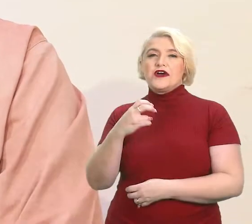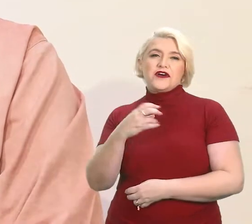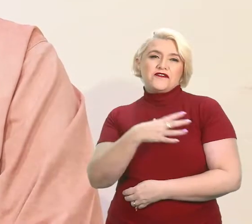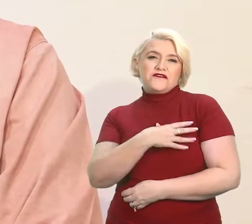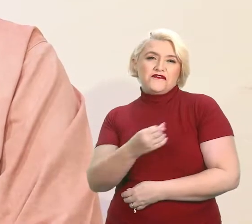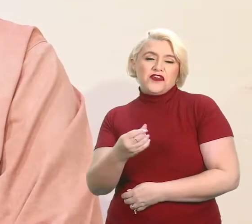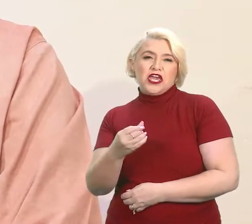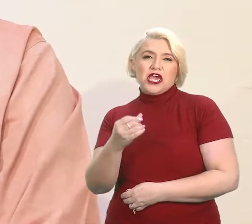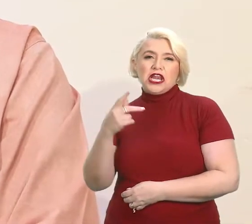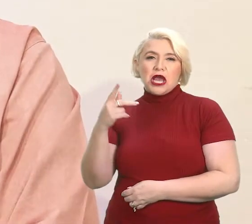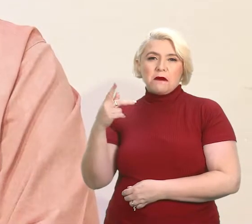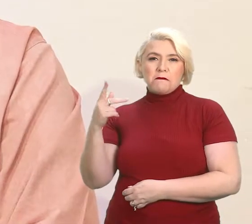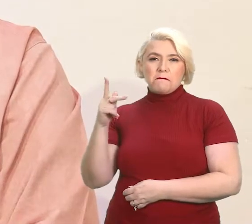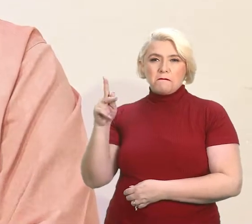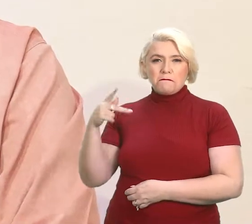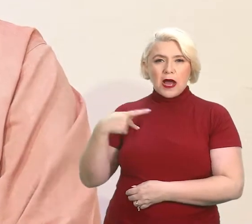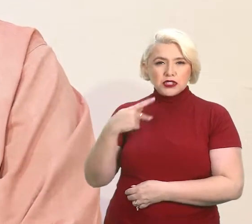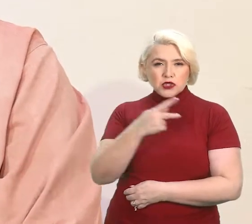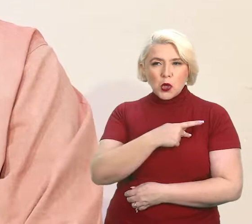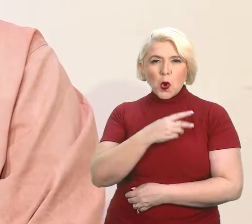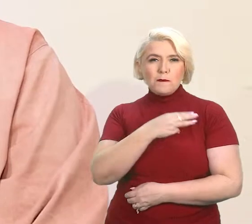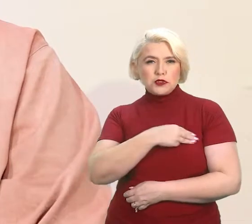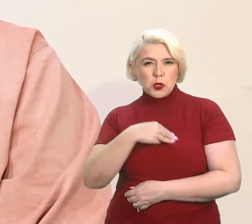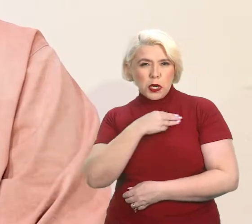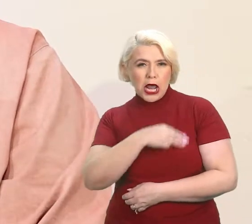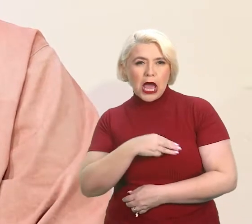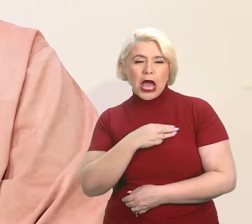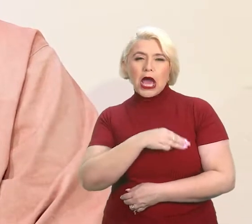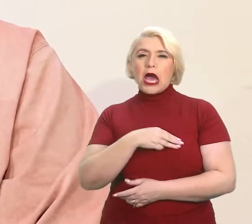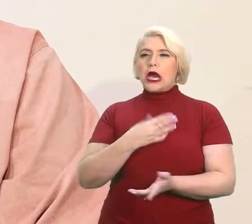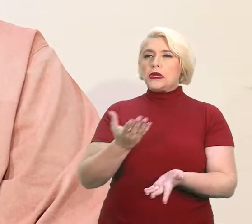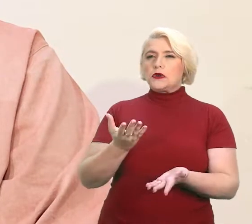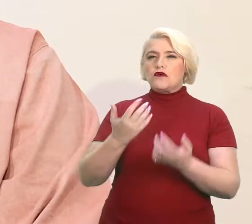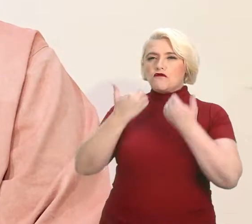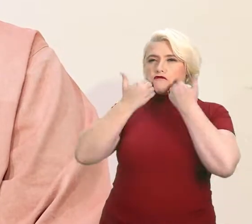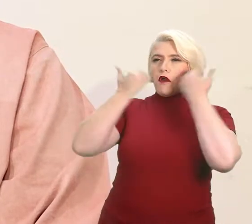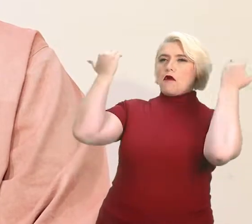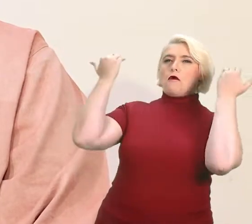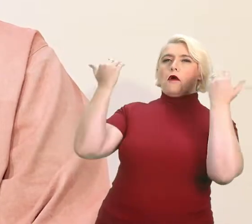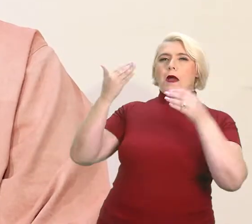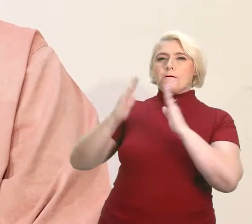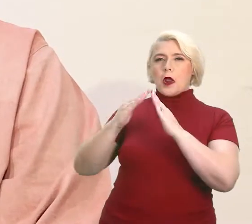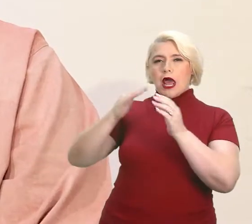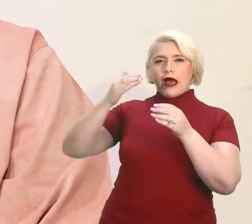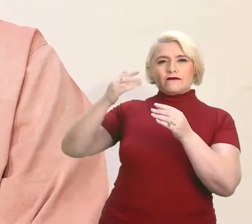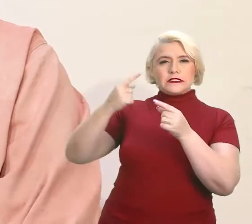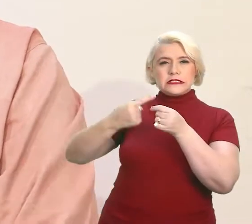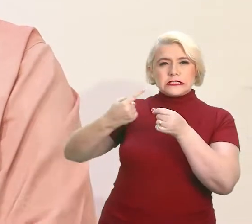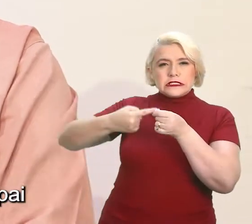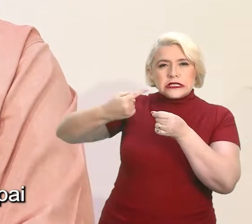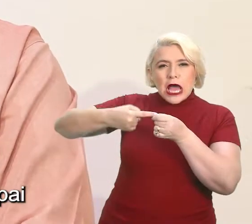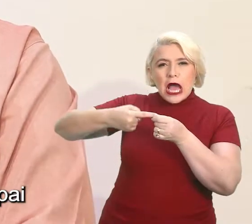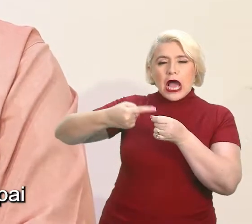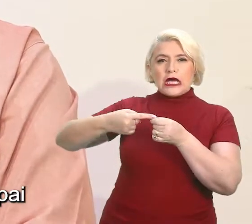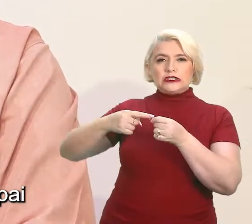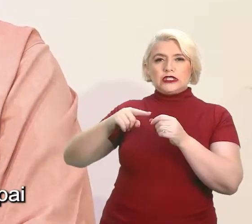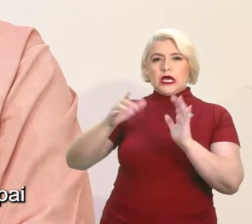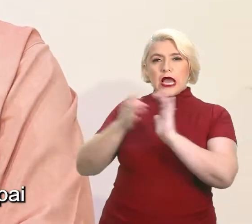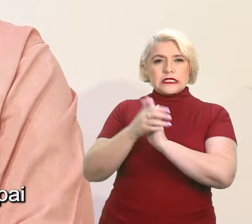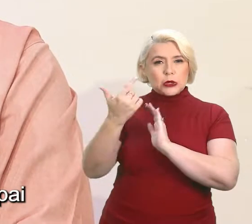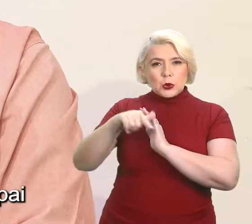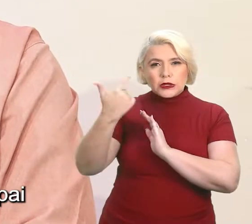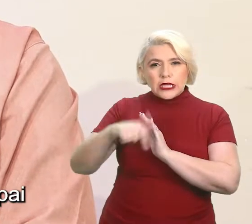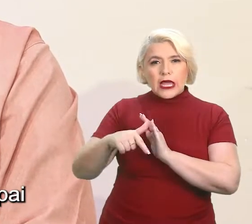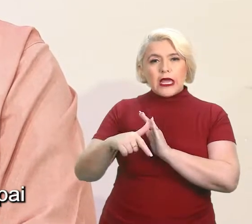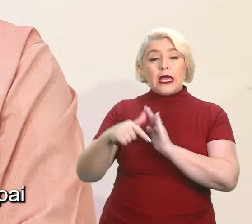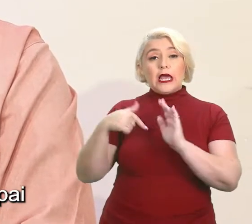missionário, ficar lá na cidade, não era casada, né, engravidou fora do casamento. Aí eu vim para